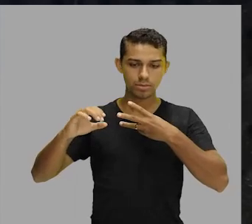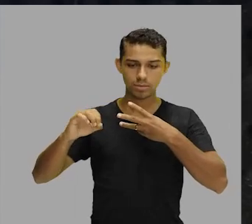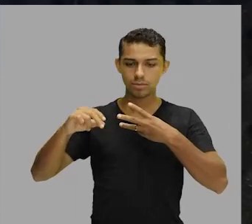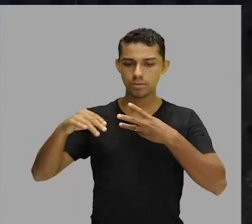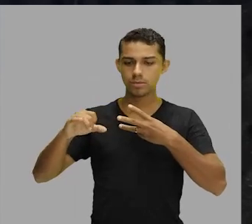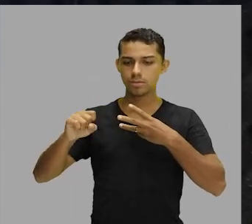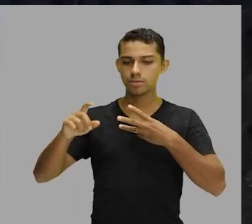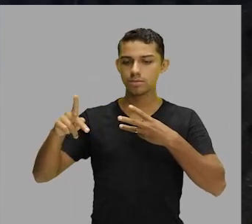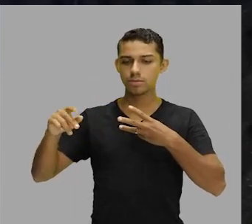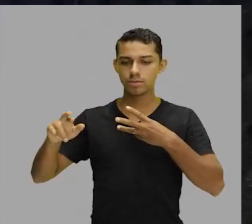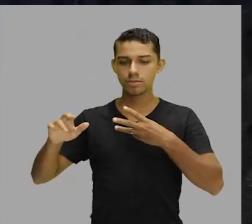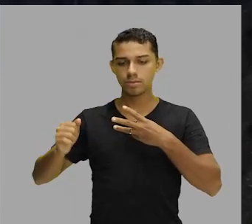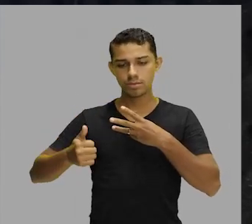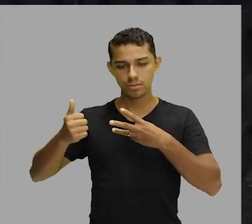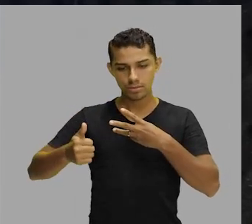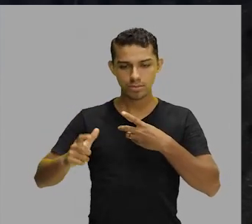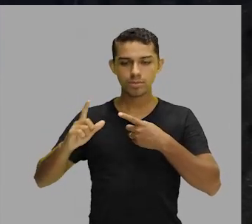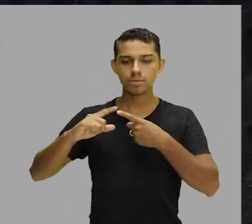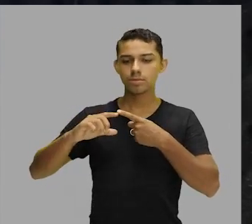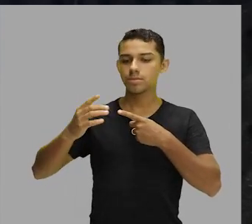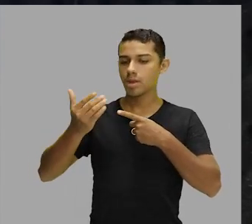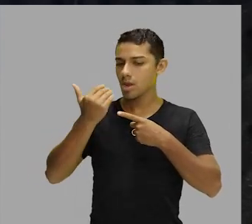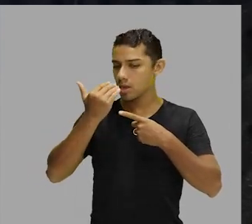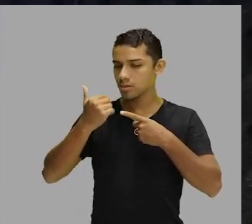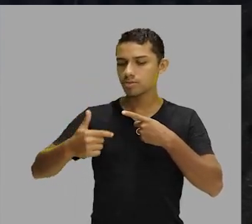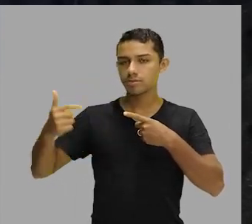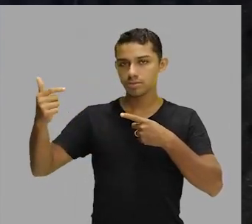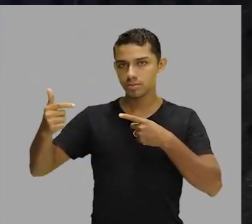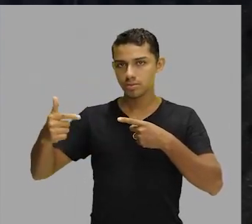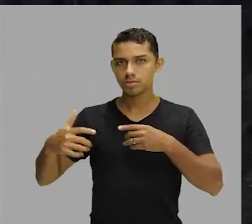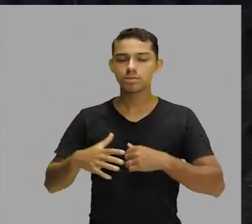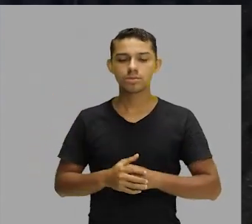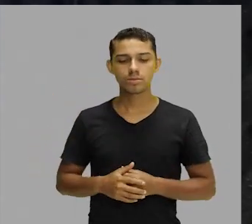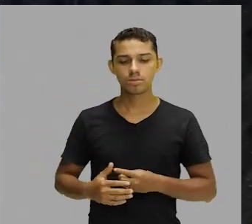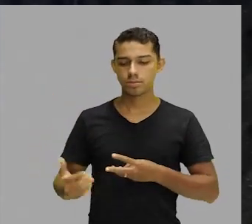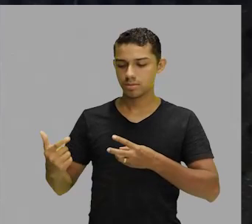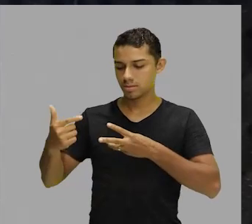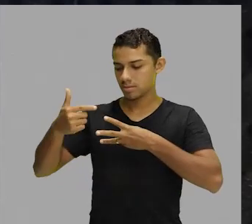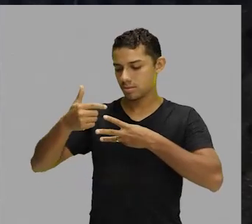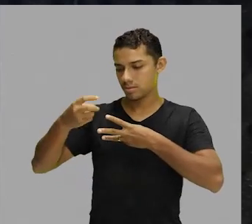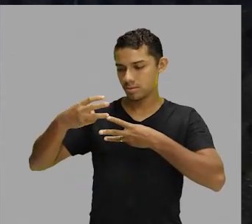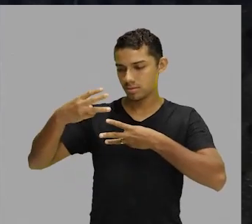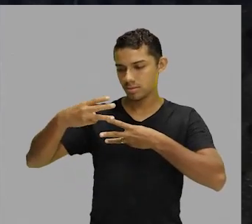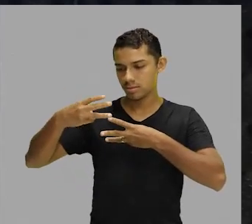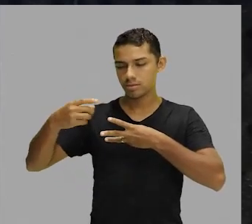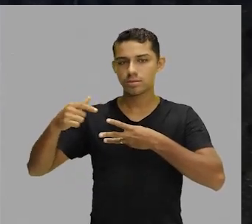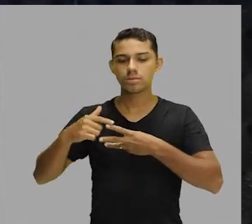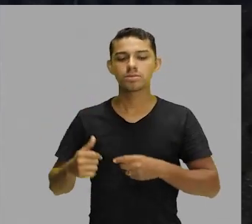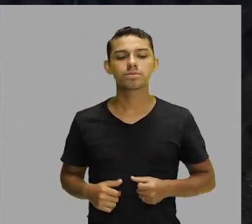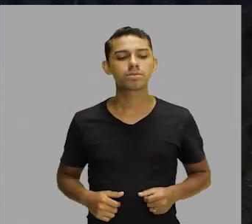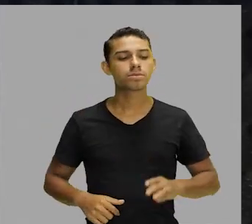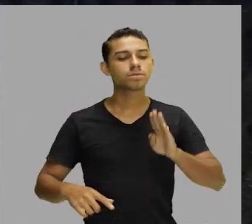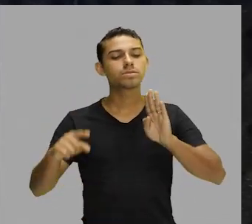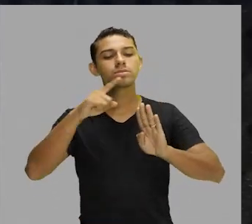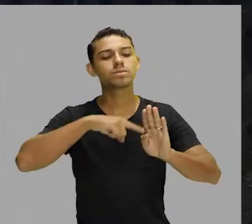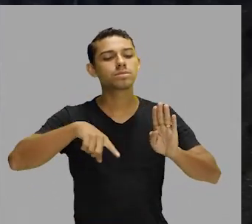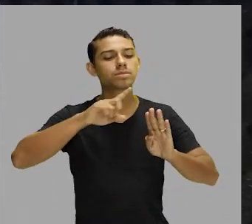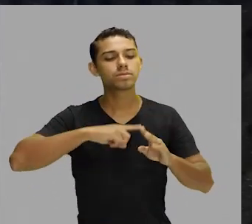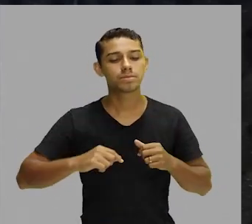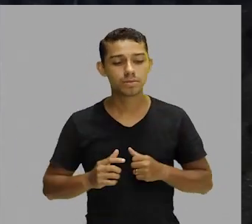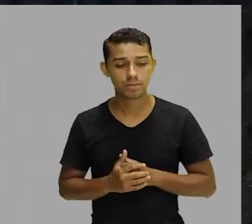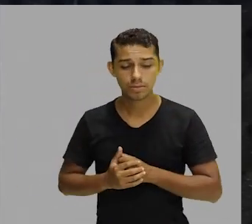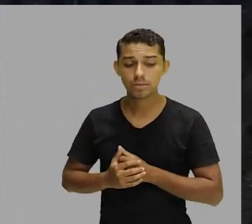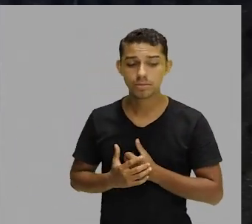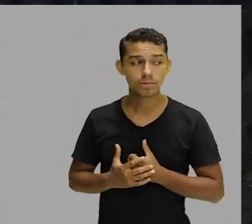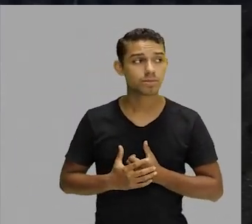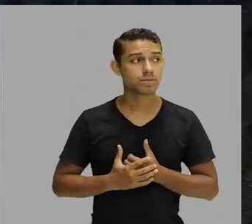e o nível trófico dos consumidores secundários, que é o terceiro nível trófico. A letra B, vamos lá. Ela diz o